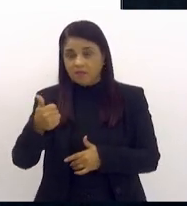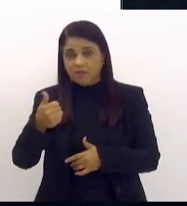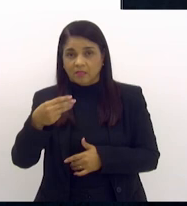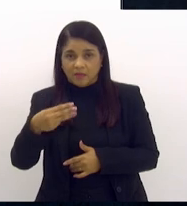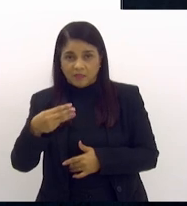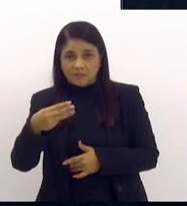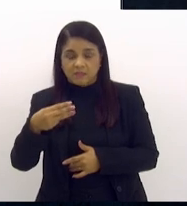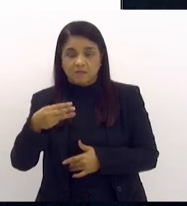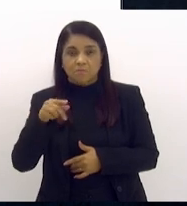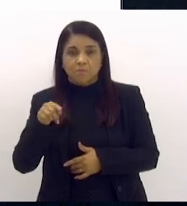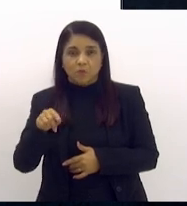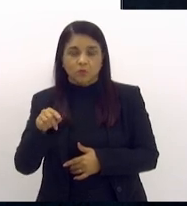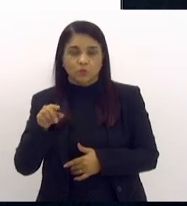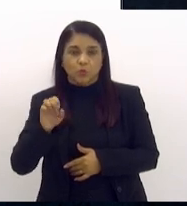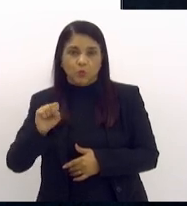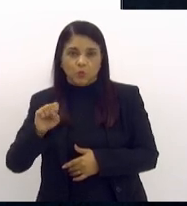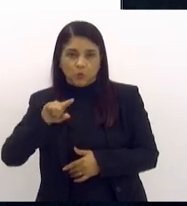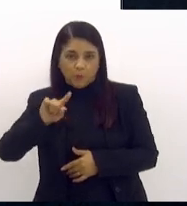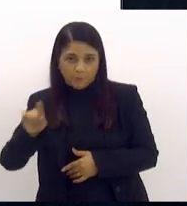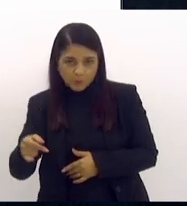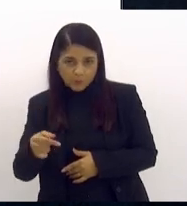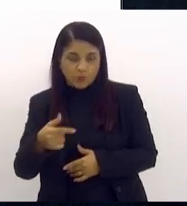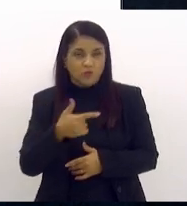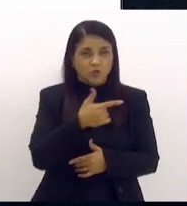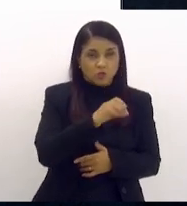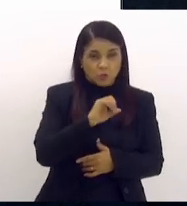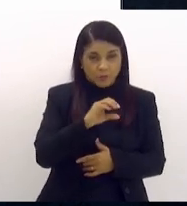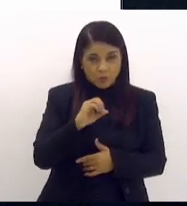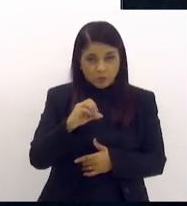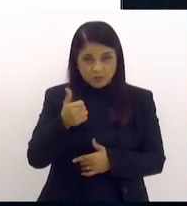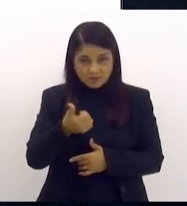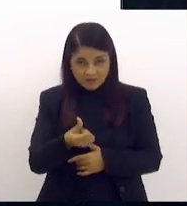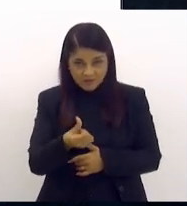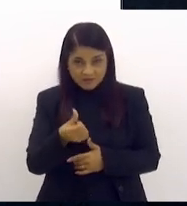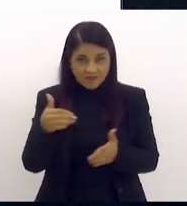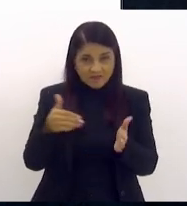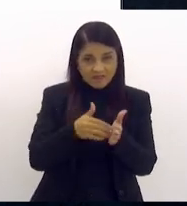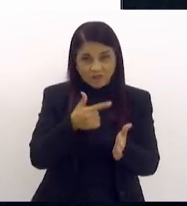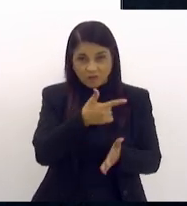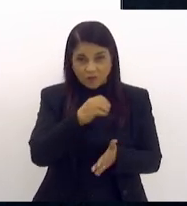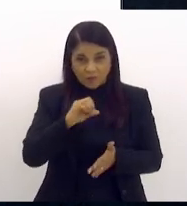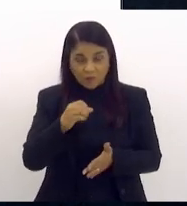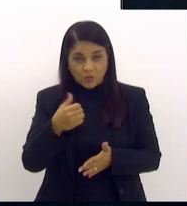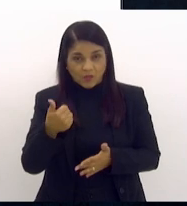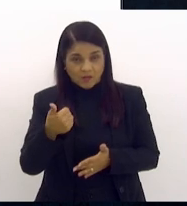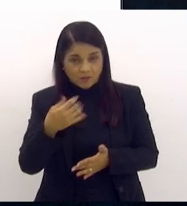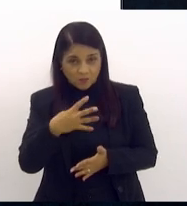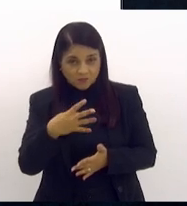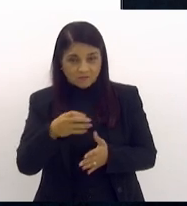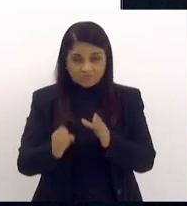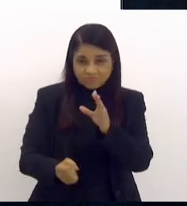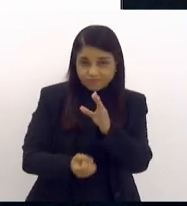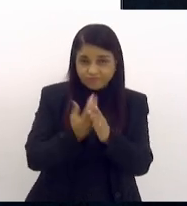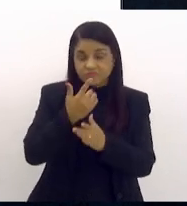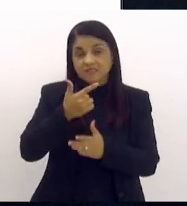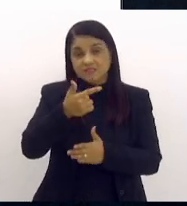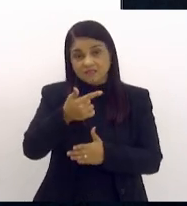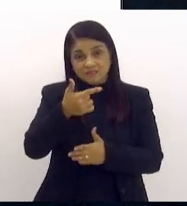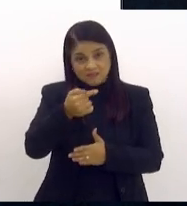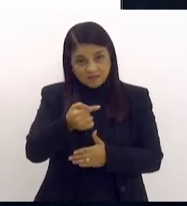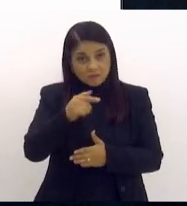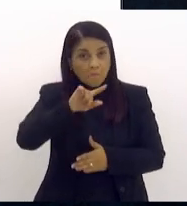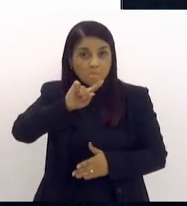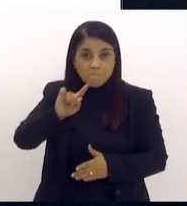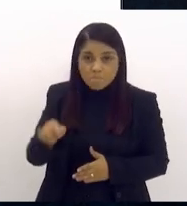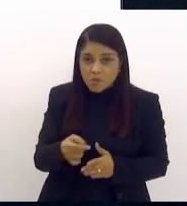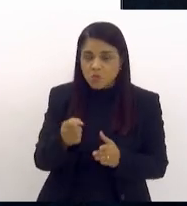ali de 2006 para 24 foram criados eh 17.000 empregos e